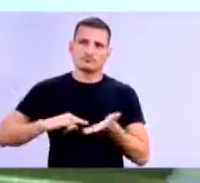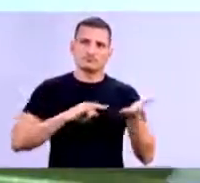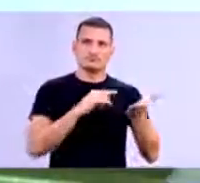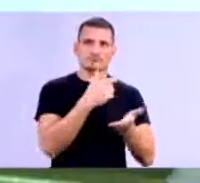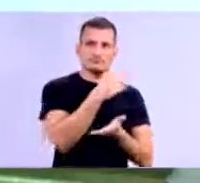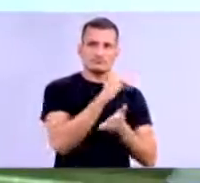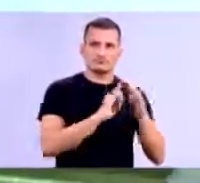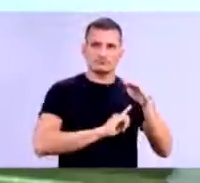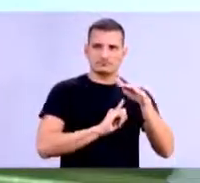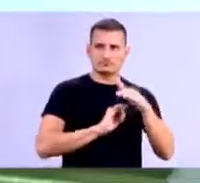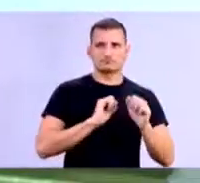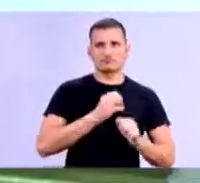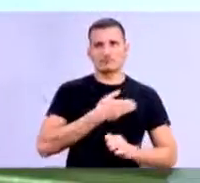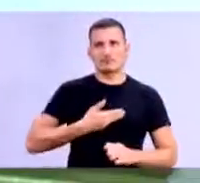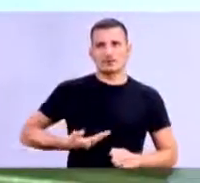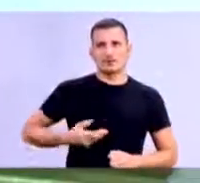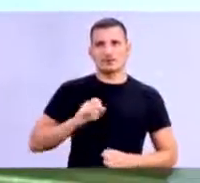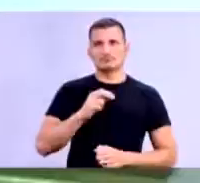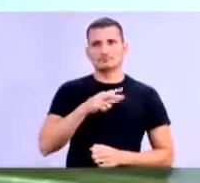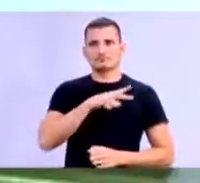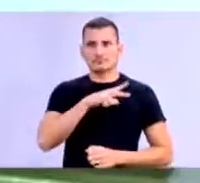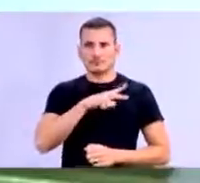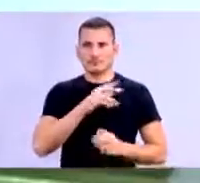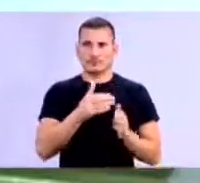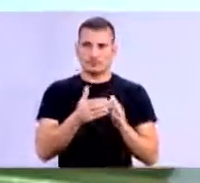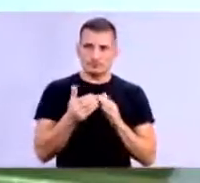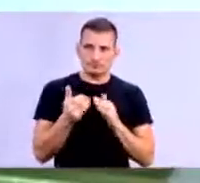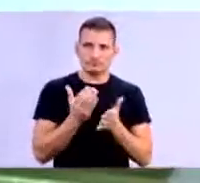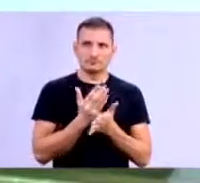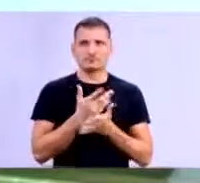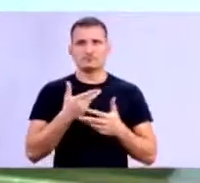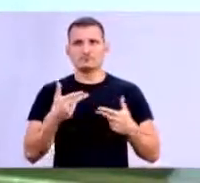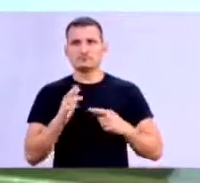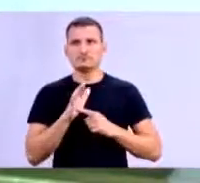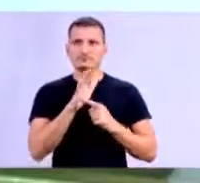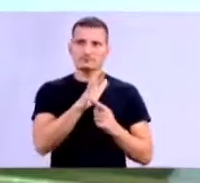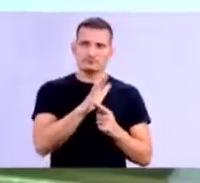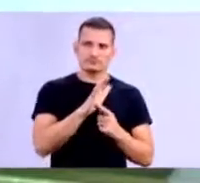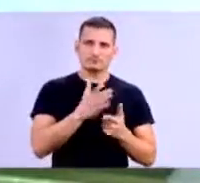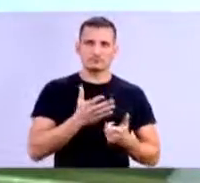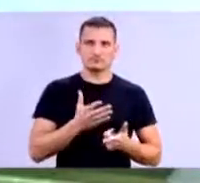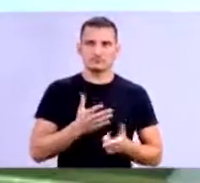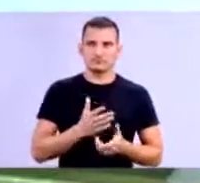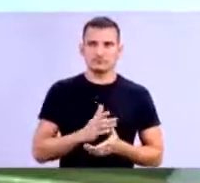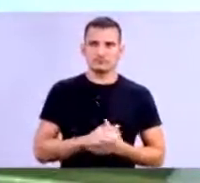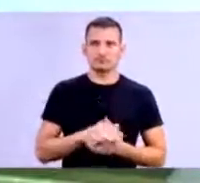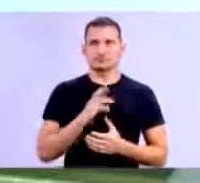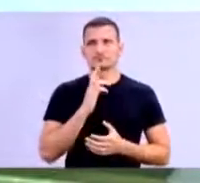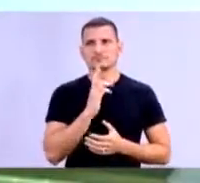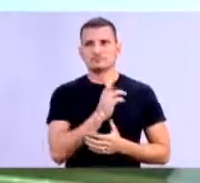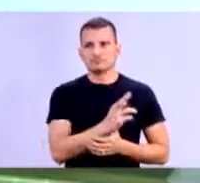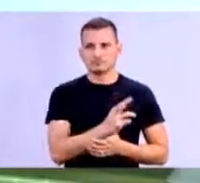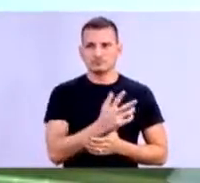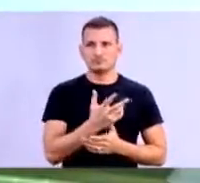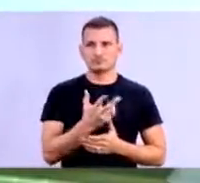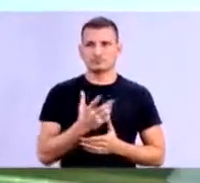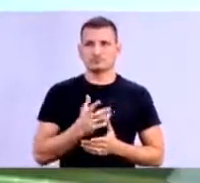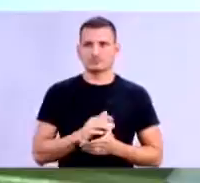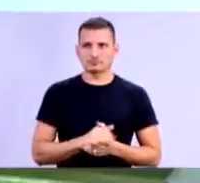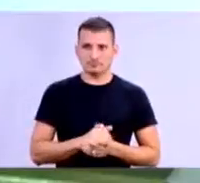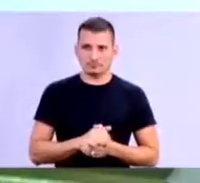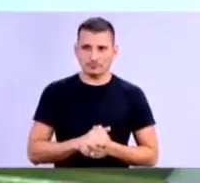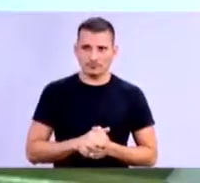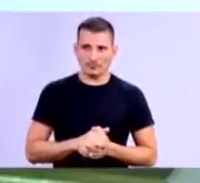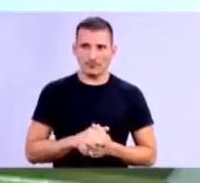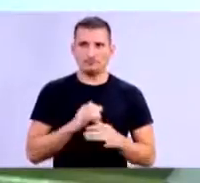órgão, pode ser público ou particular, solicitando algo, apresentando uma resposta, apresentando uma